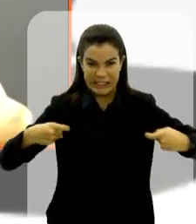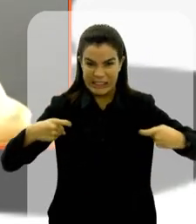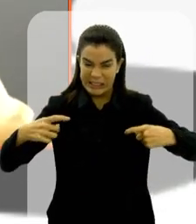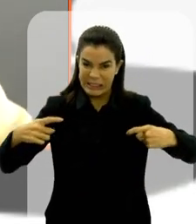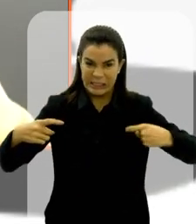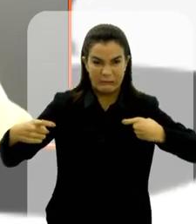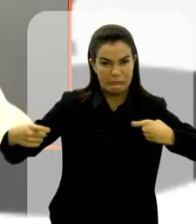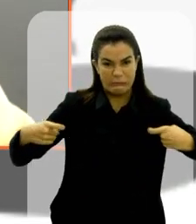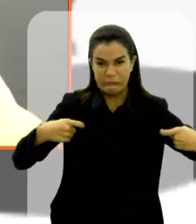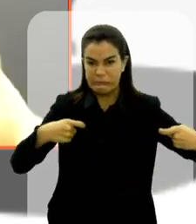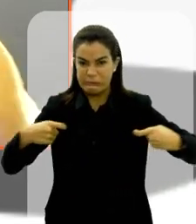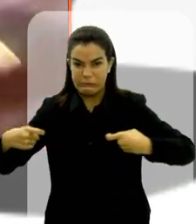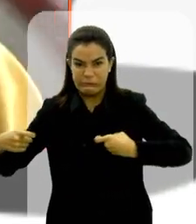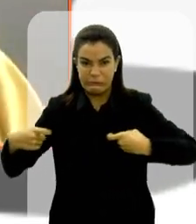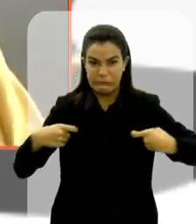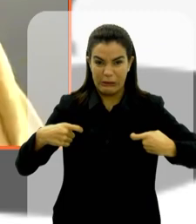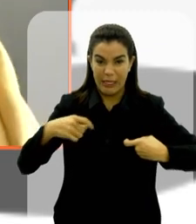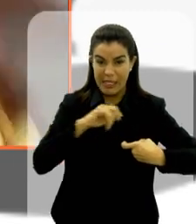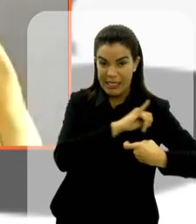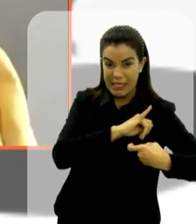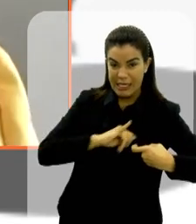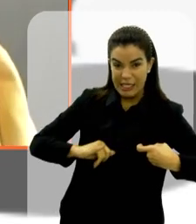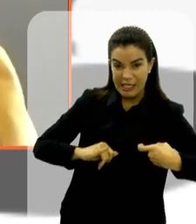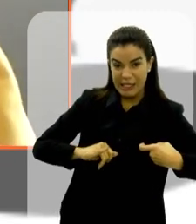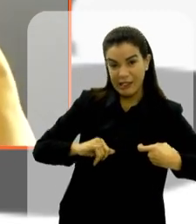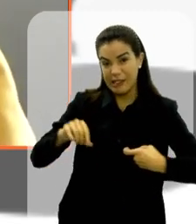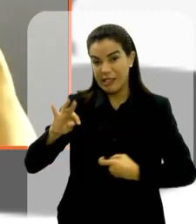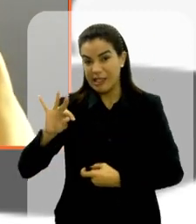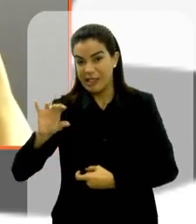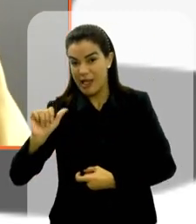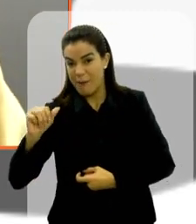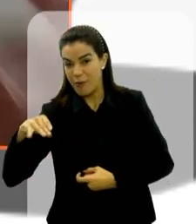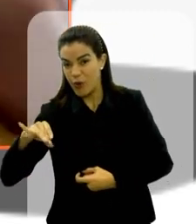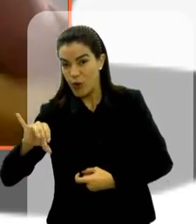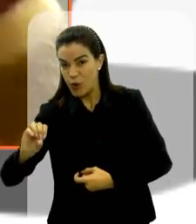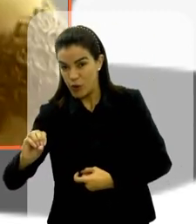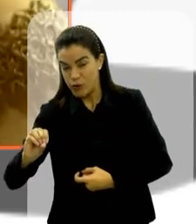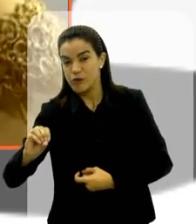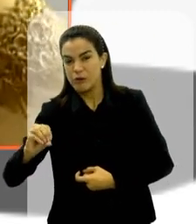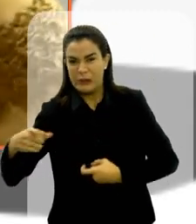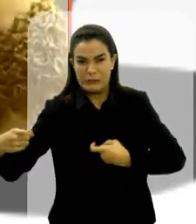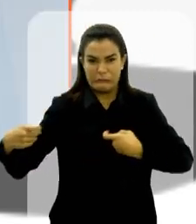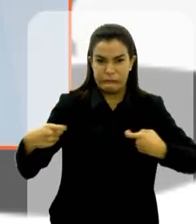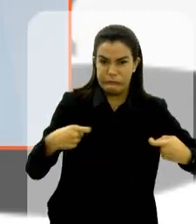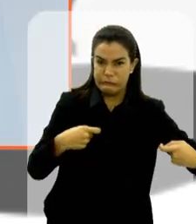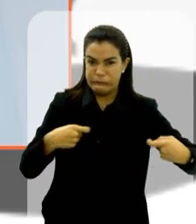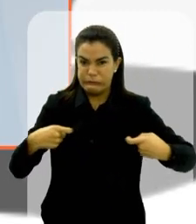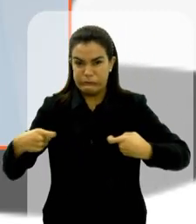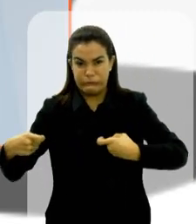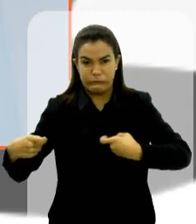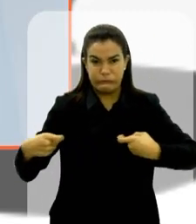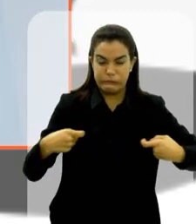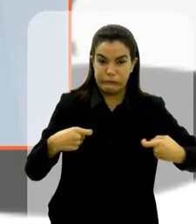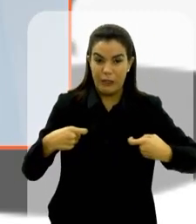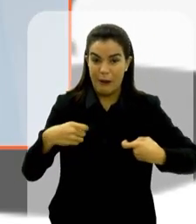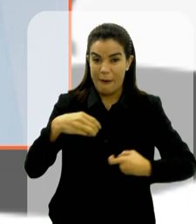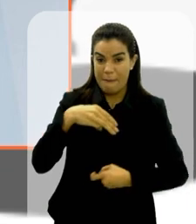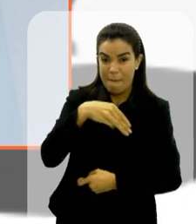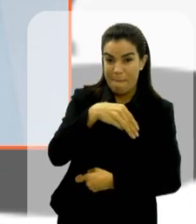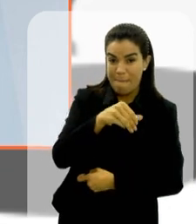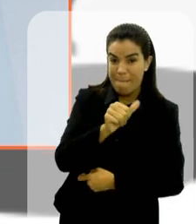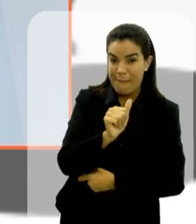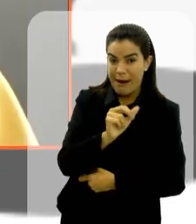Paranapuã, atual Ilha do Governador, com os tamoios que viviam no litoral. Enquanto o Maracajá Guaçu